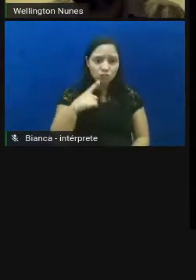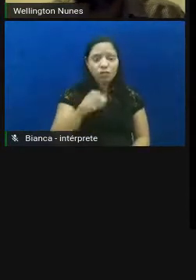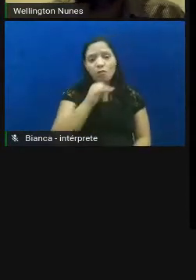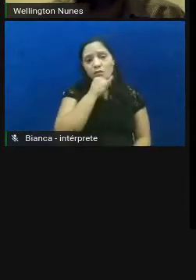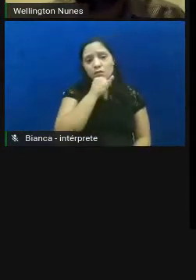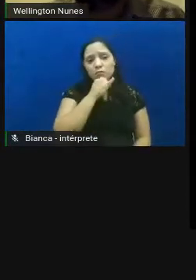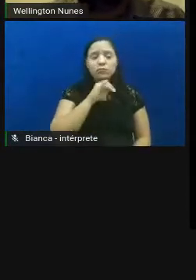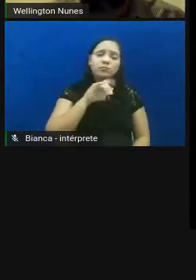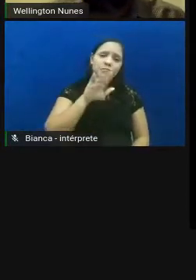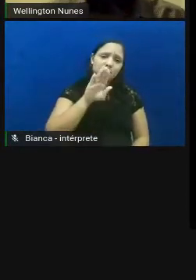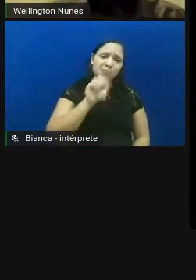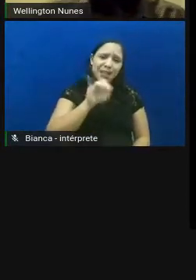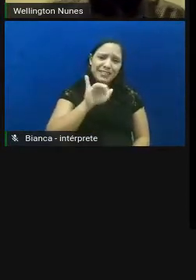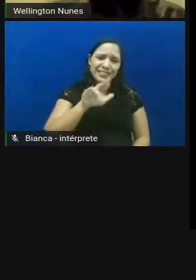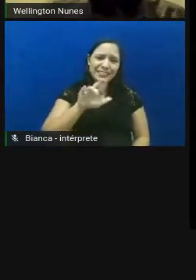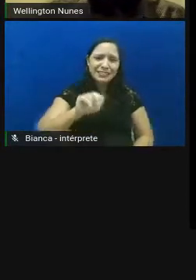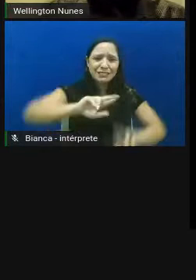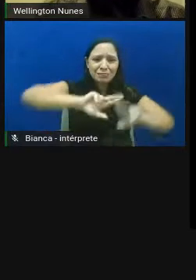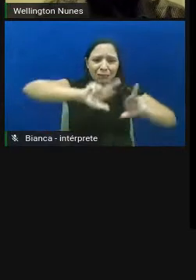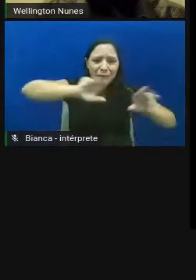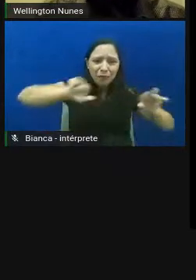João Leixo, dentre outros.